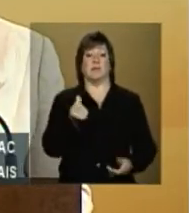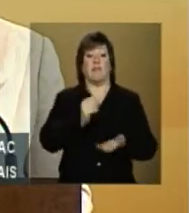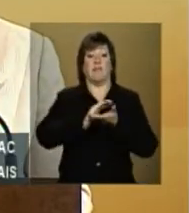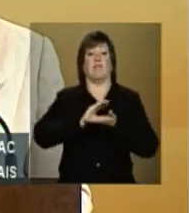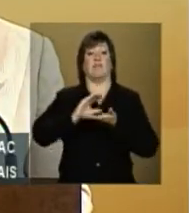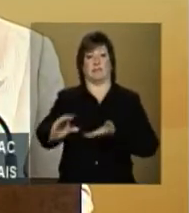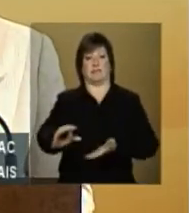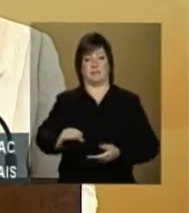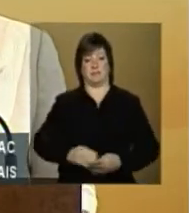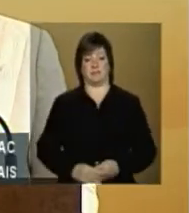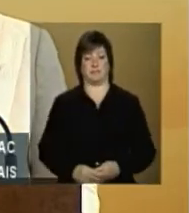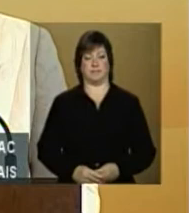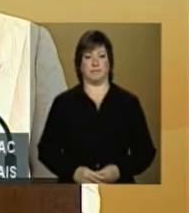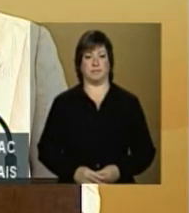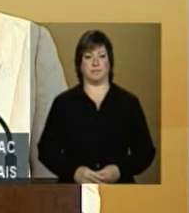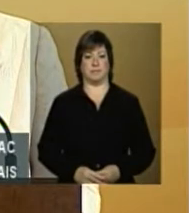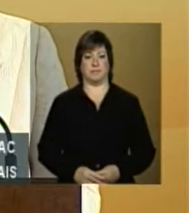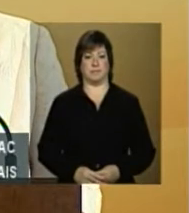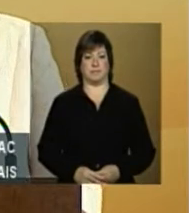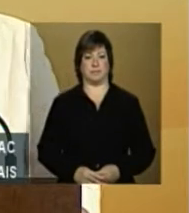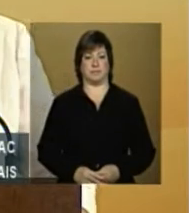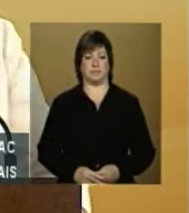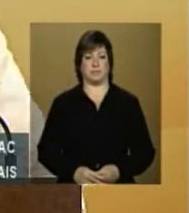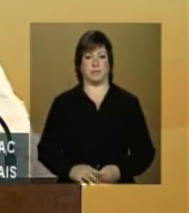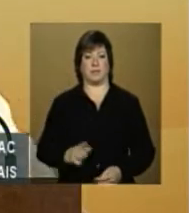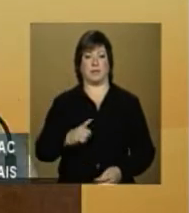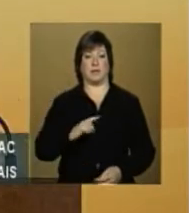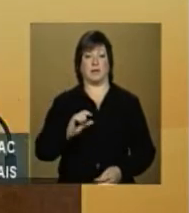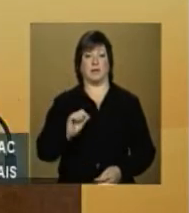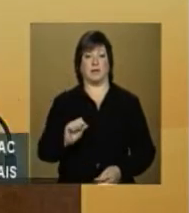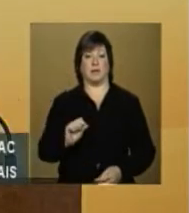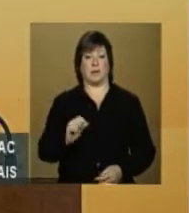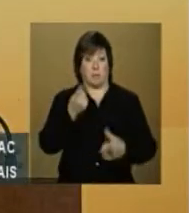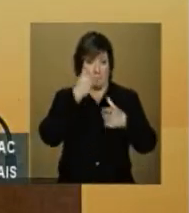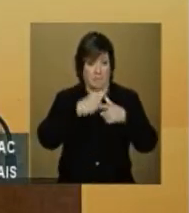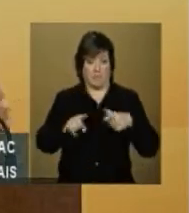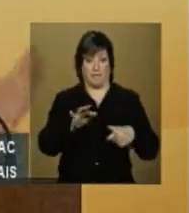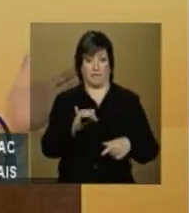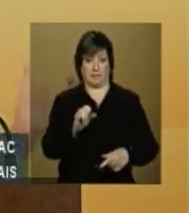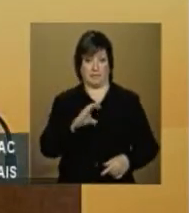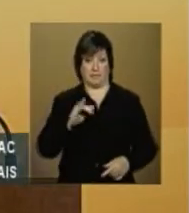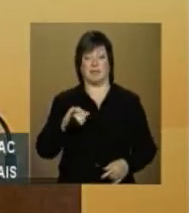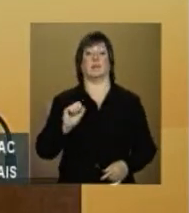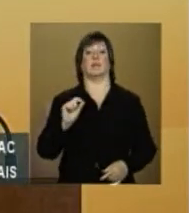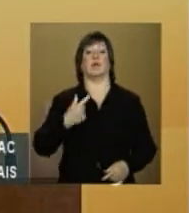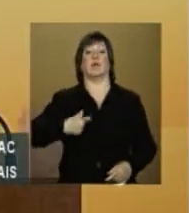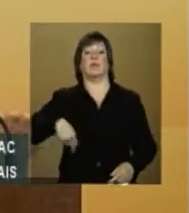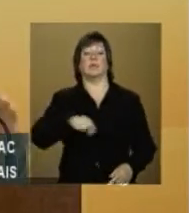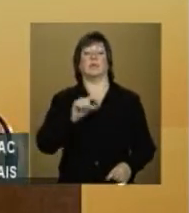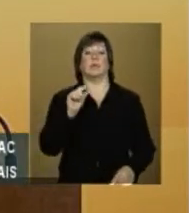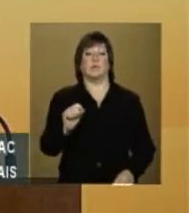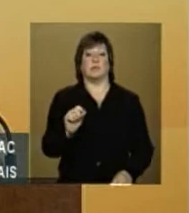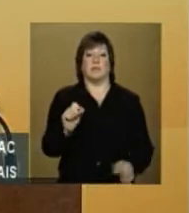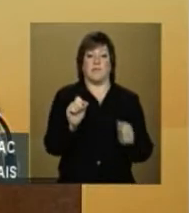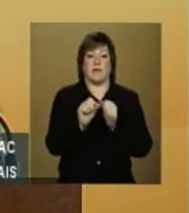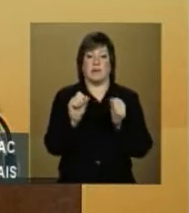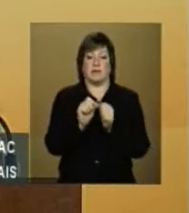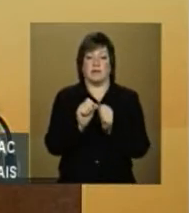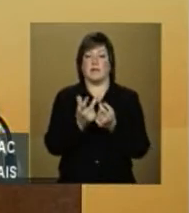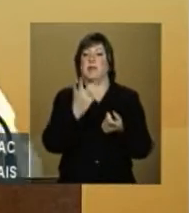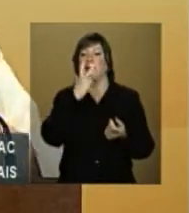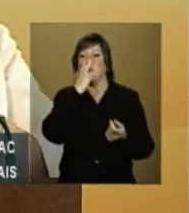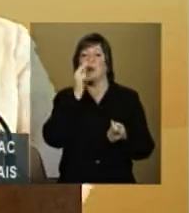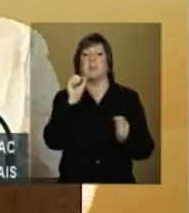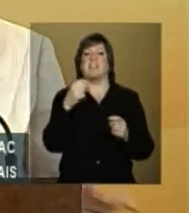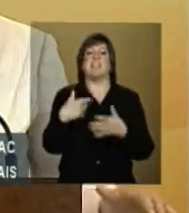investimentos. Aventuras fiscais é a gente se comportar como se não